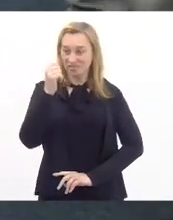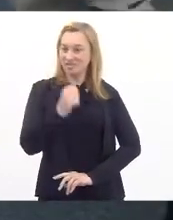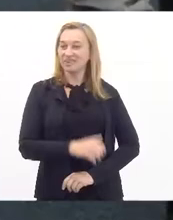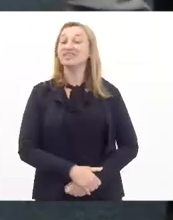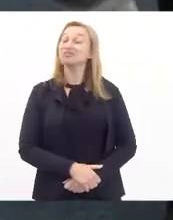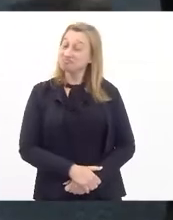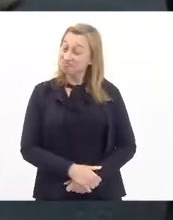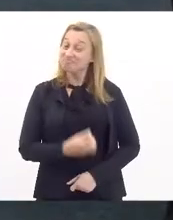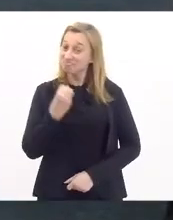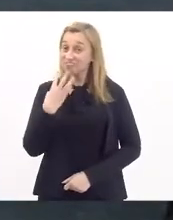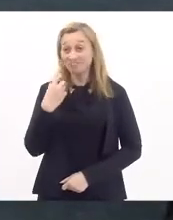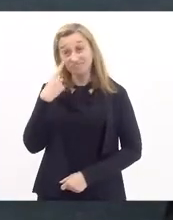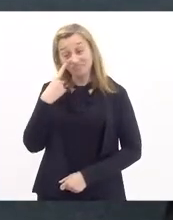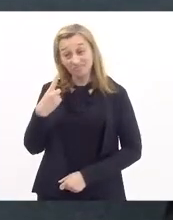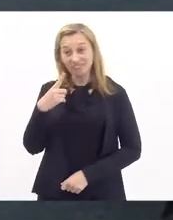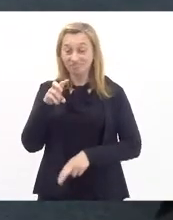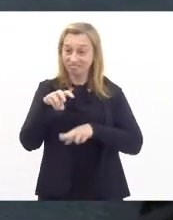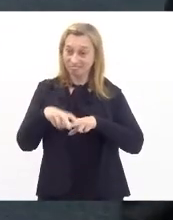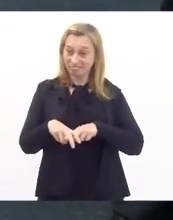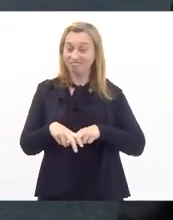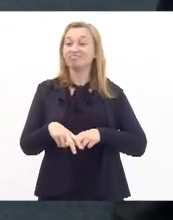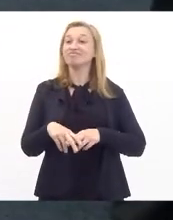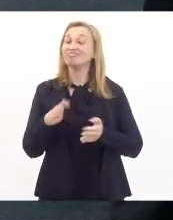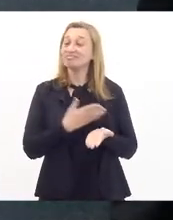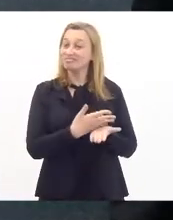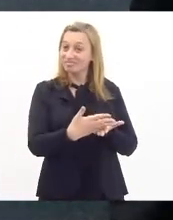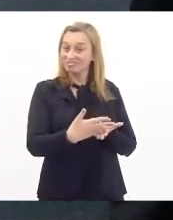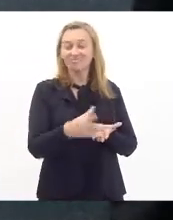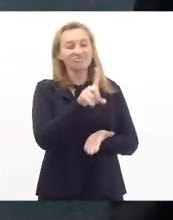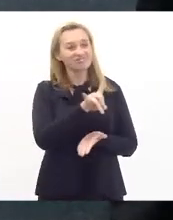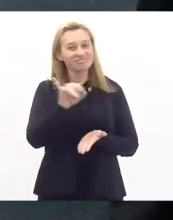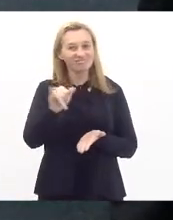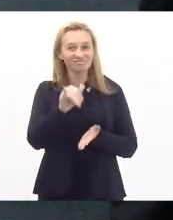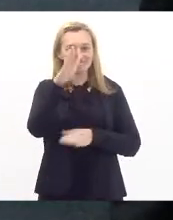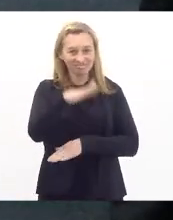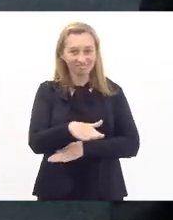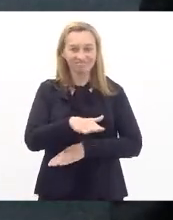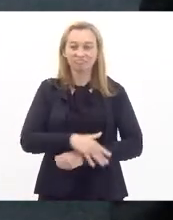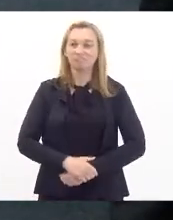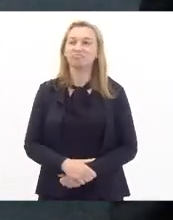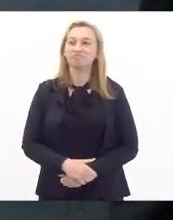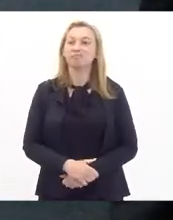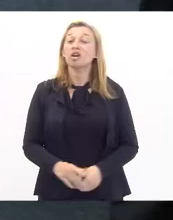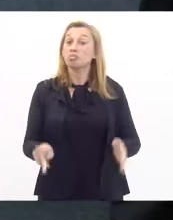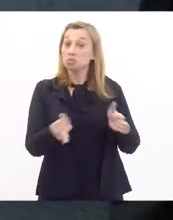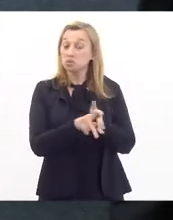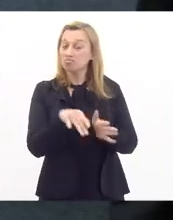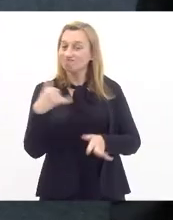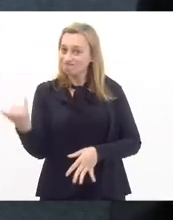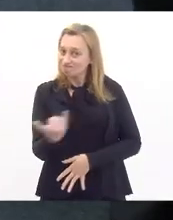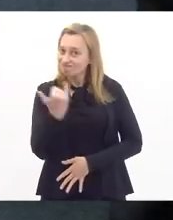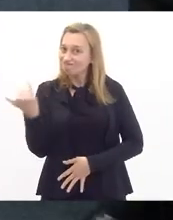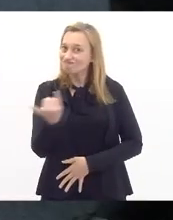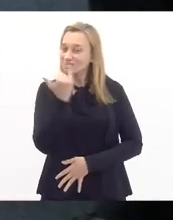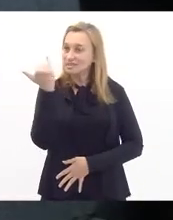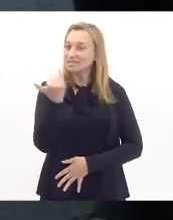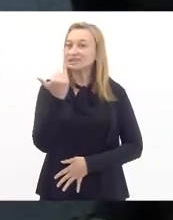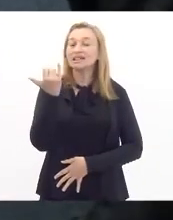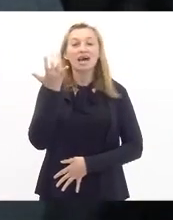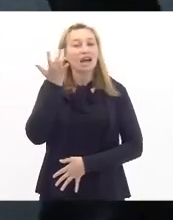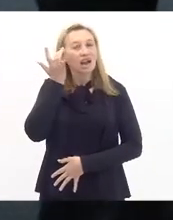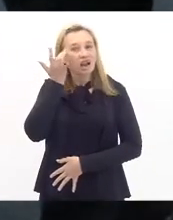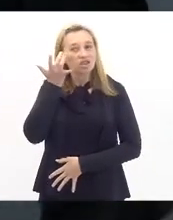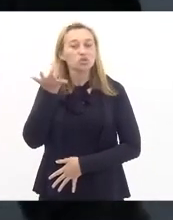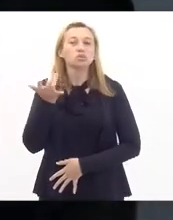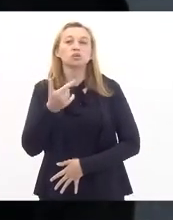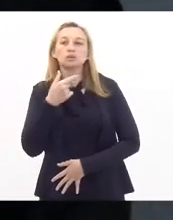muito bom pela presidindo a sessão esse dia nessa tarde projeto importante acho que